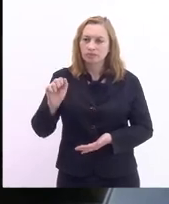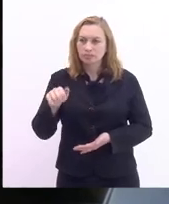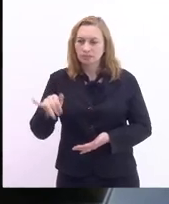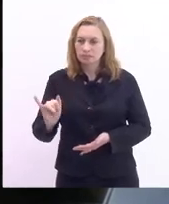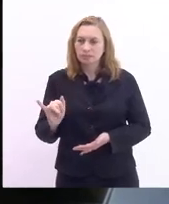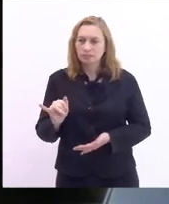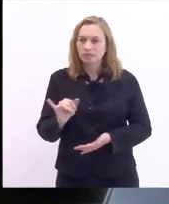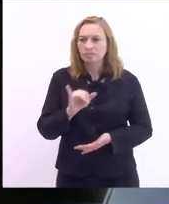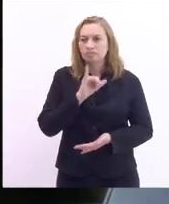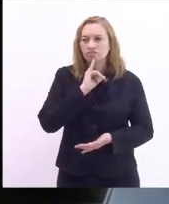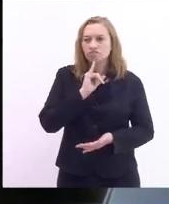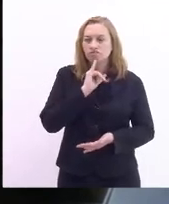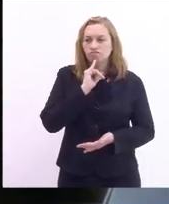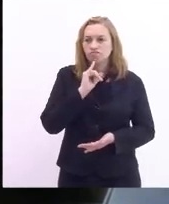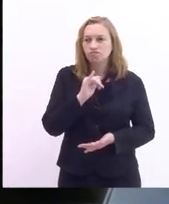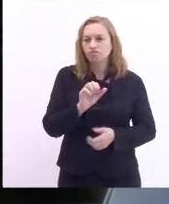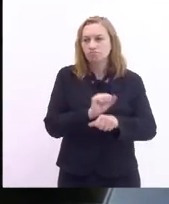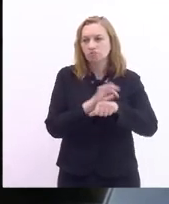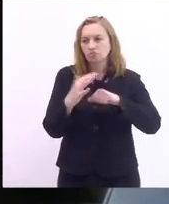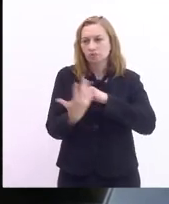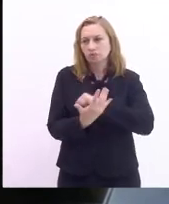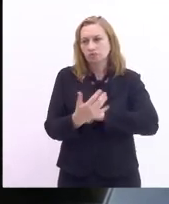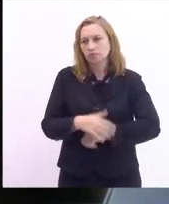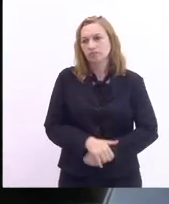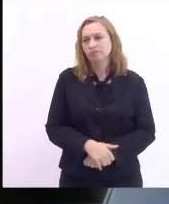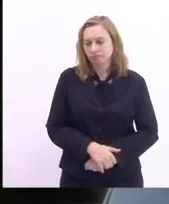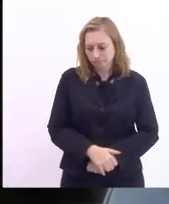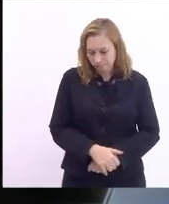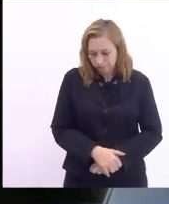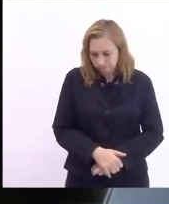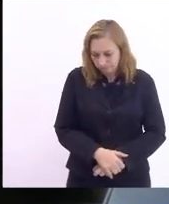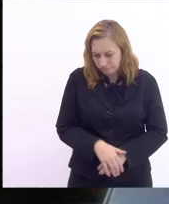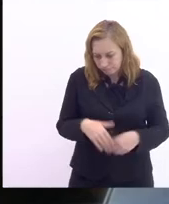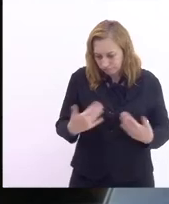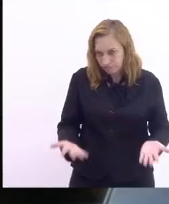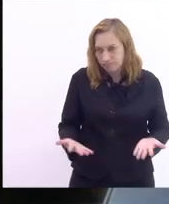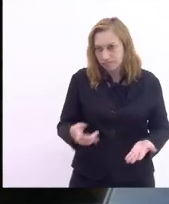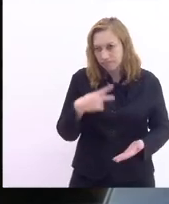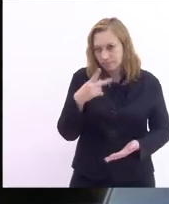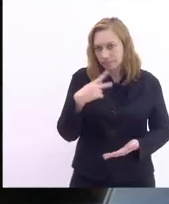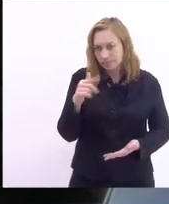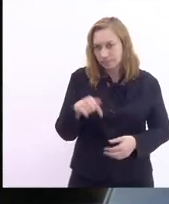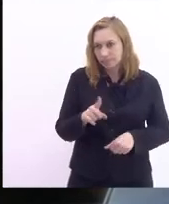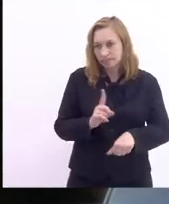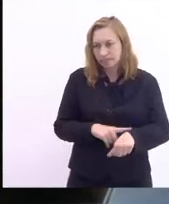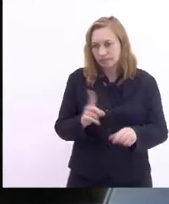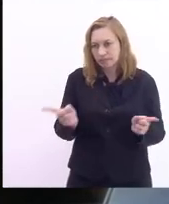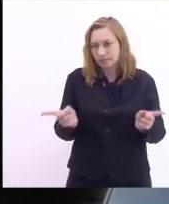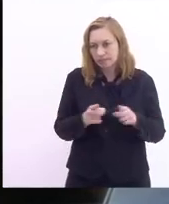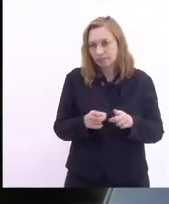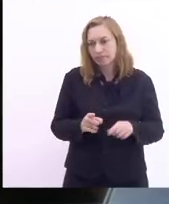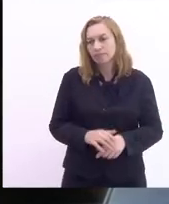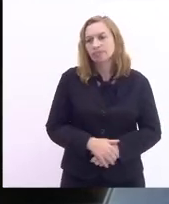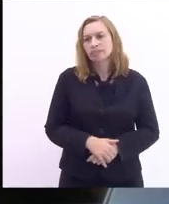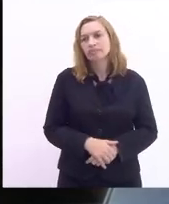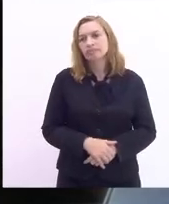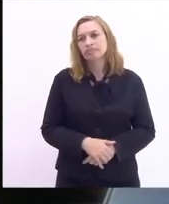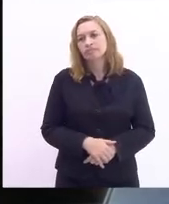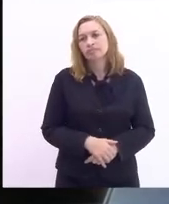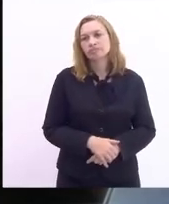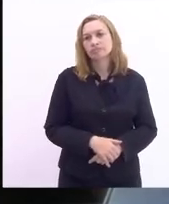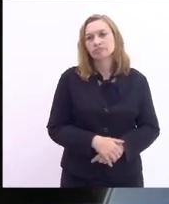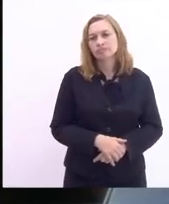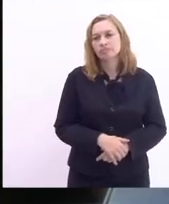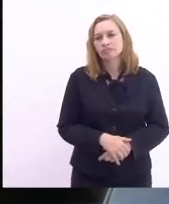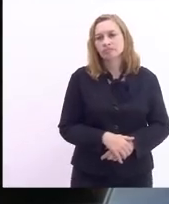infelizmente vítima de injustiça vão tô me comunicando aqui com o tempo tá terminando mas eu